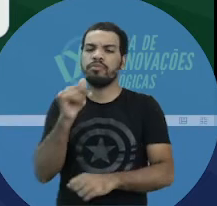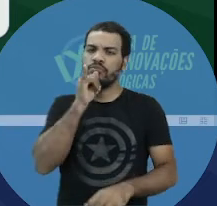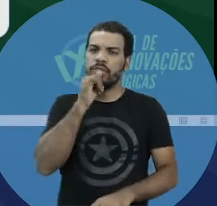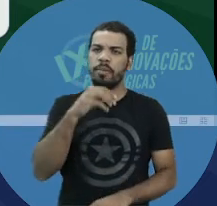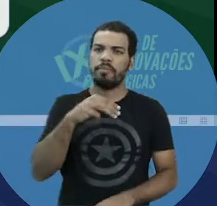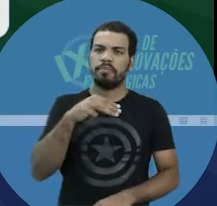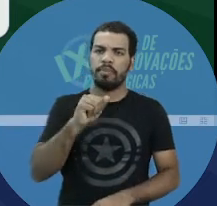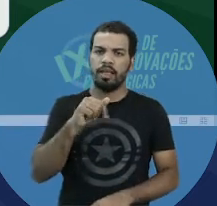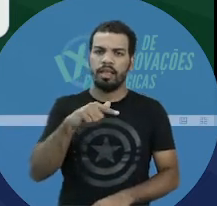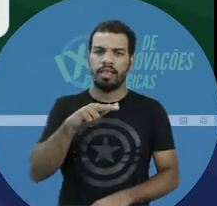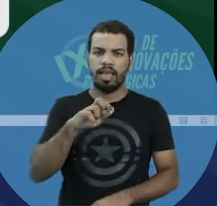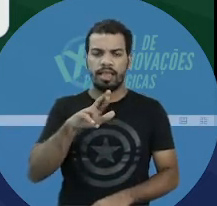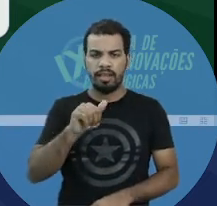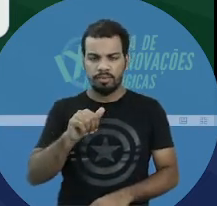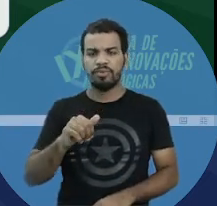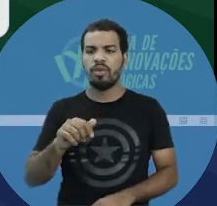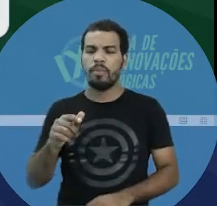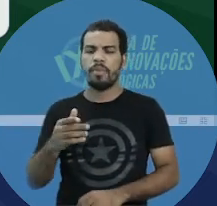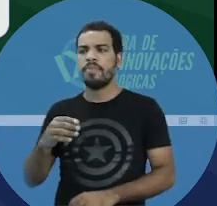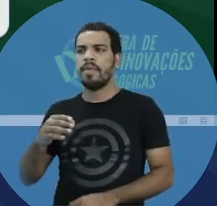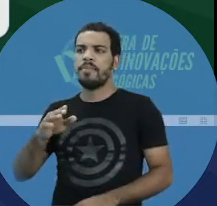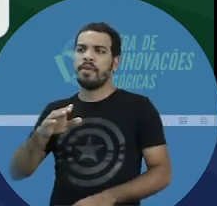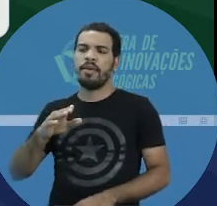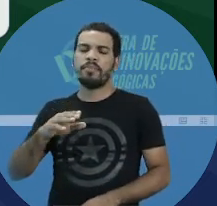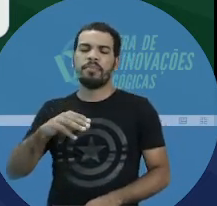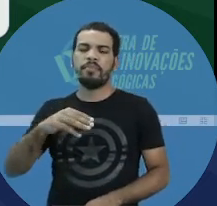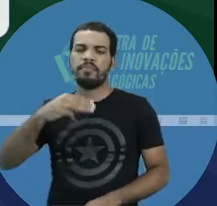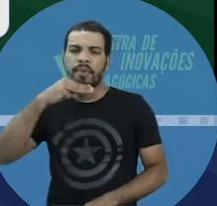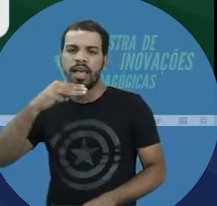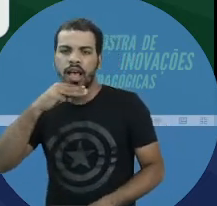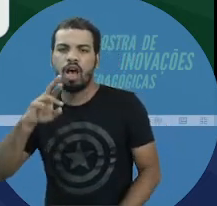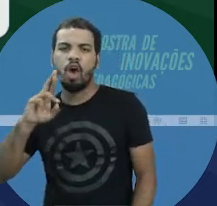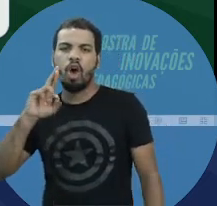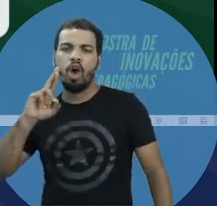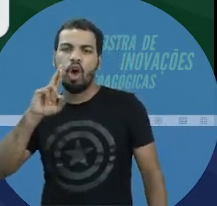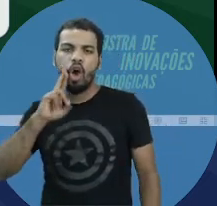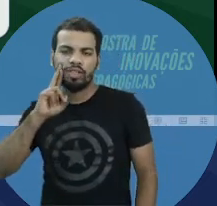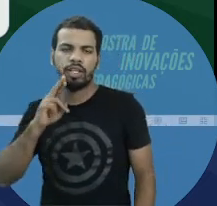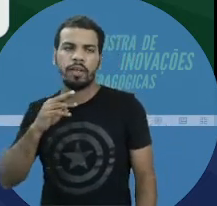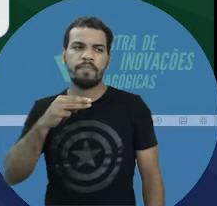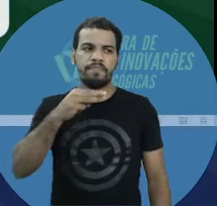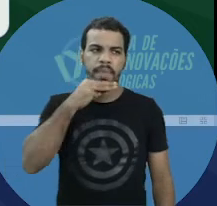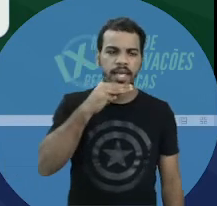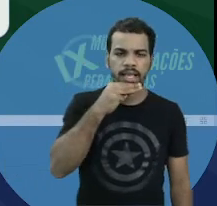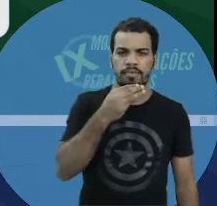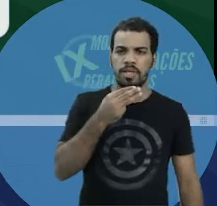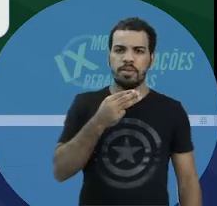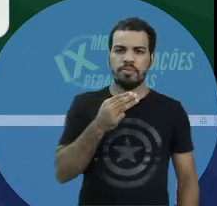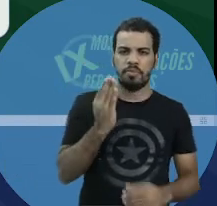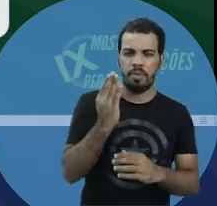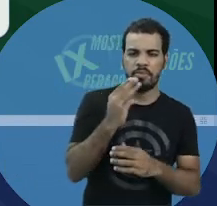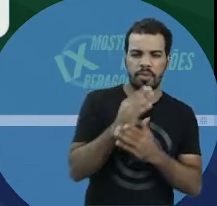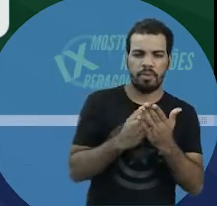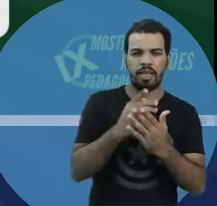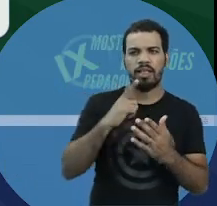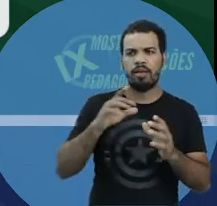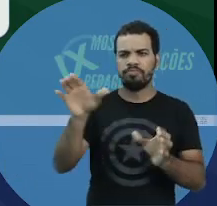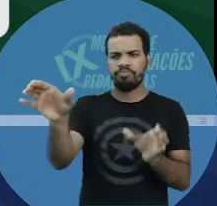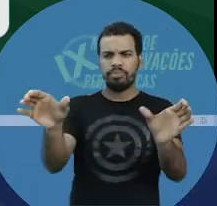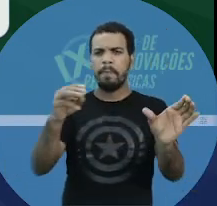uma é manga espada e a outra é manga rosa, e por quê? Né? Então, a gente vai analisar os pés, isso também é genética. Mas